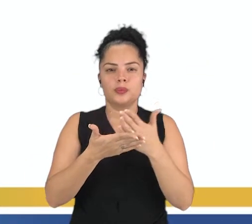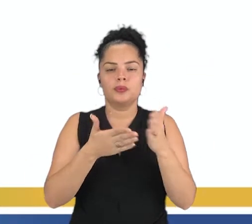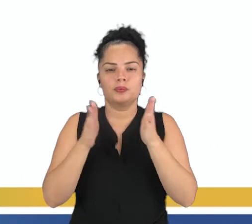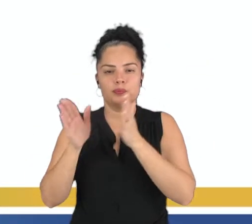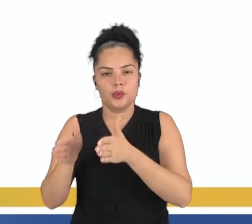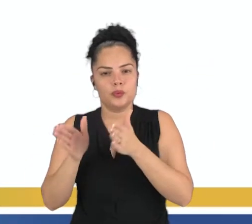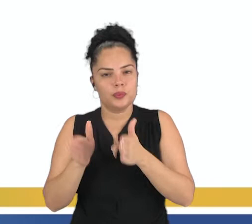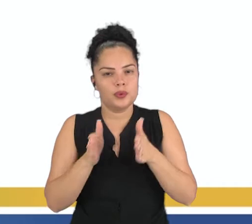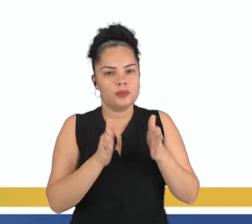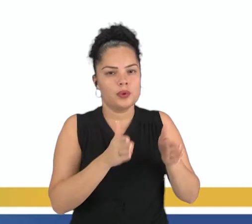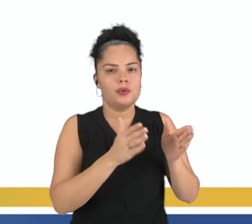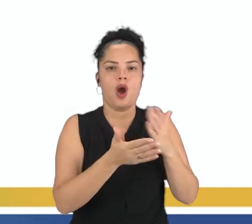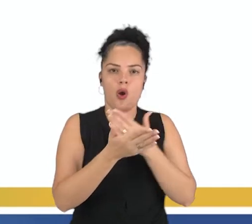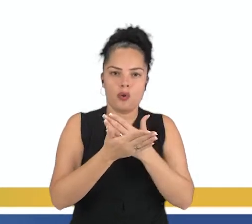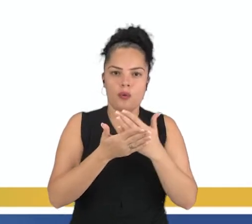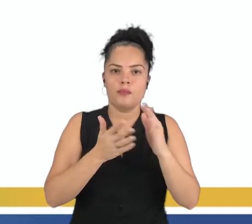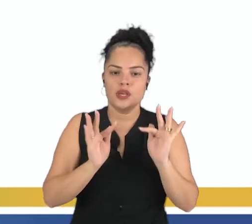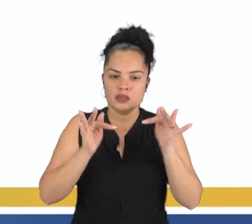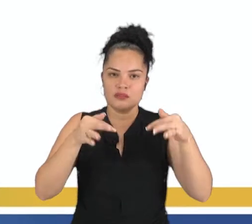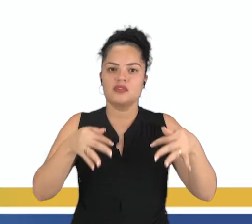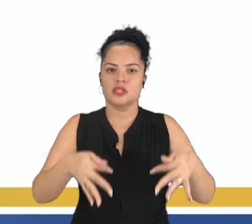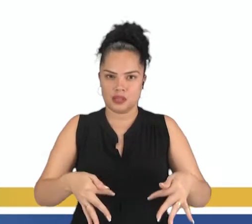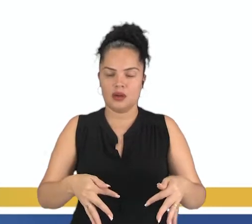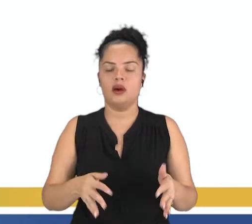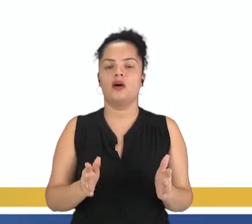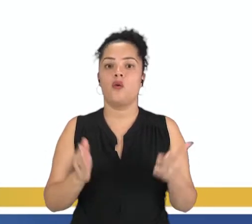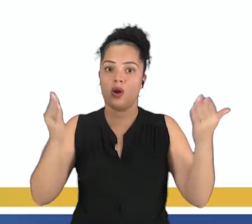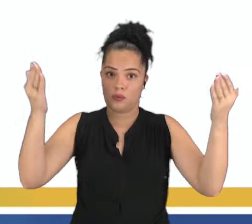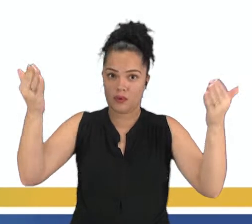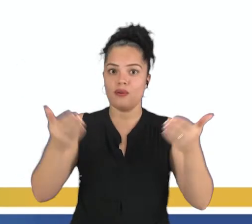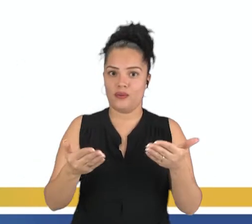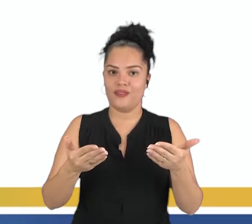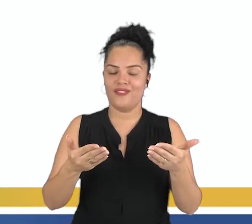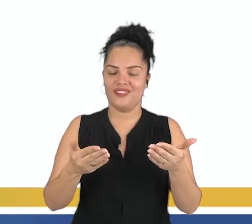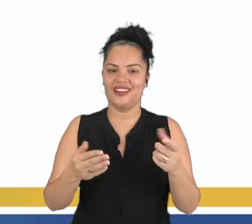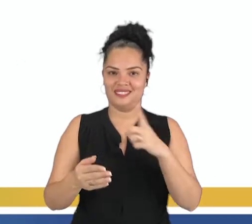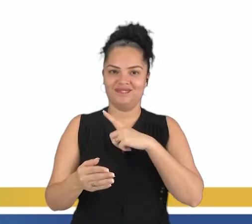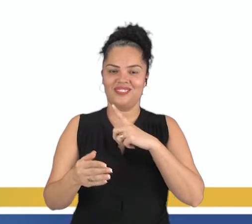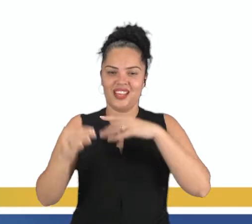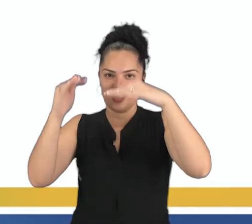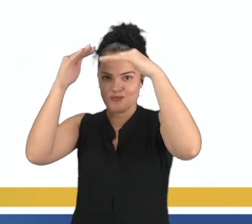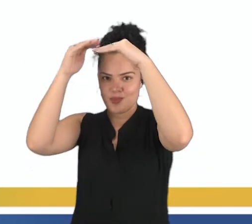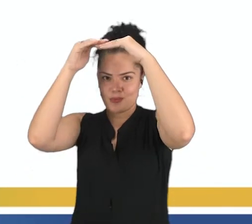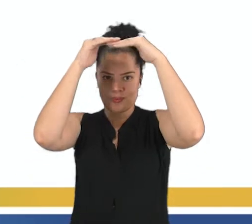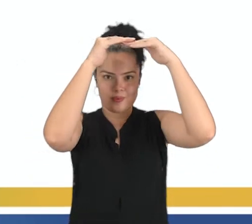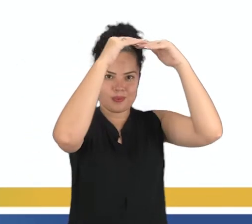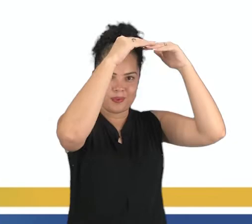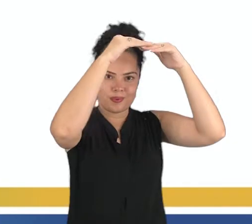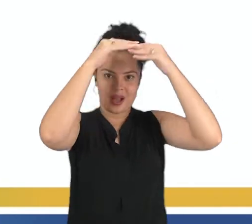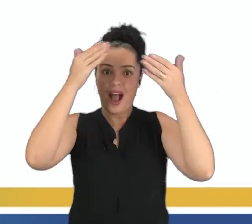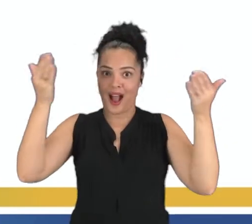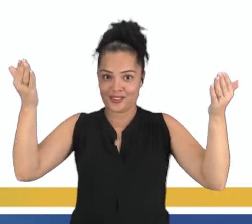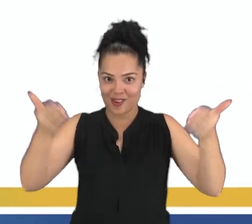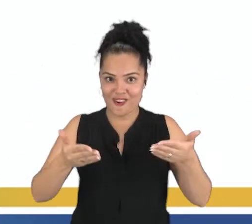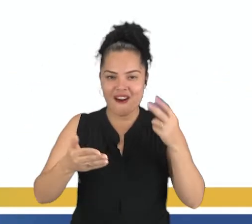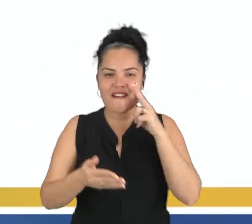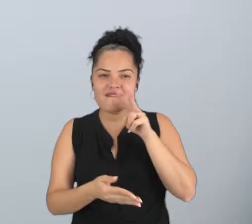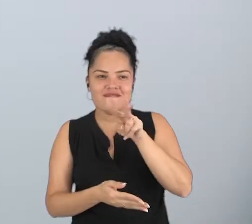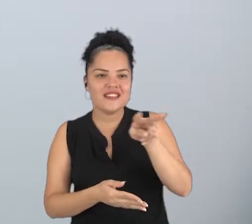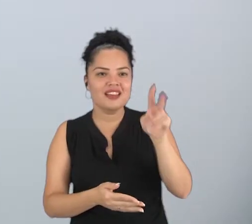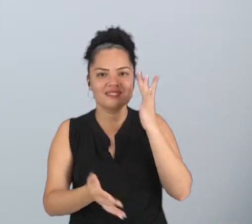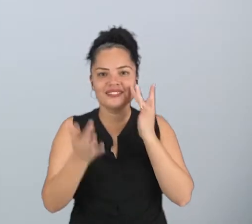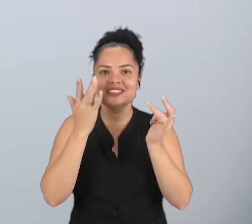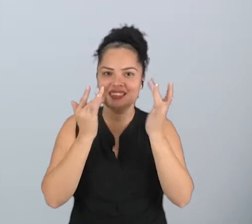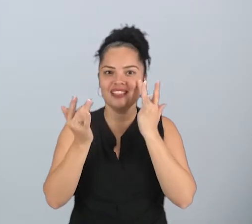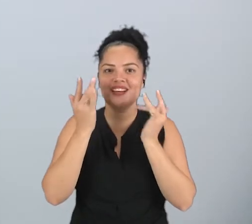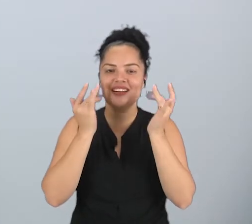o meio e o fim, como nós temos hoje. Quando a gente fala hoje de balé, se você for um teatro, assistir um balé, você vai